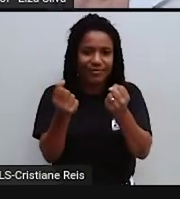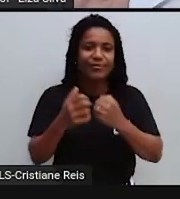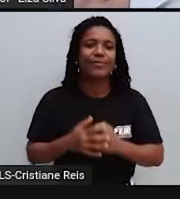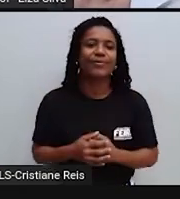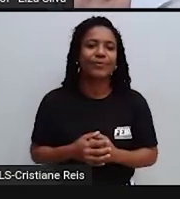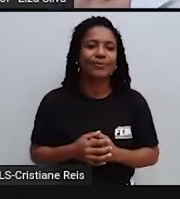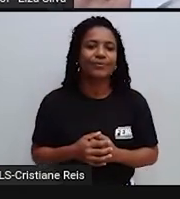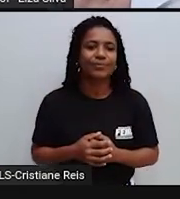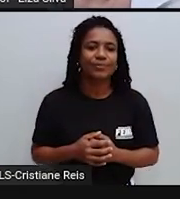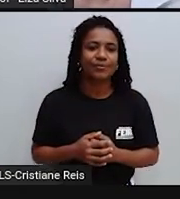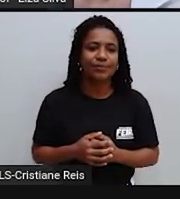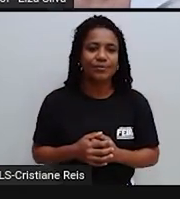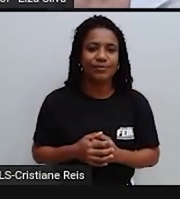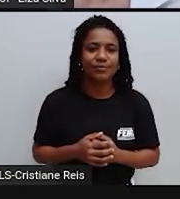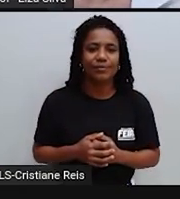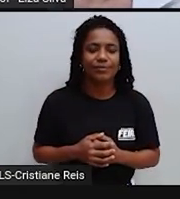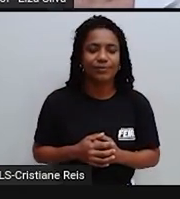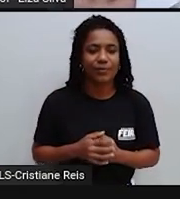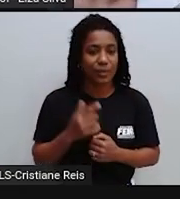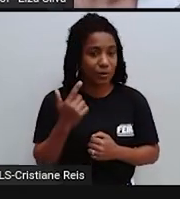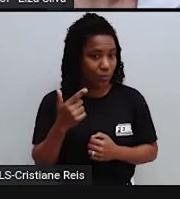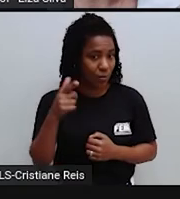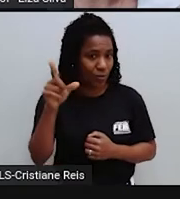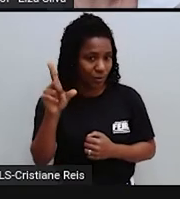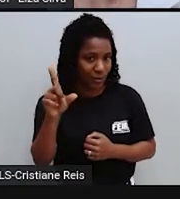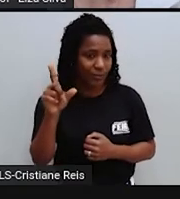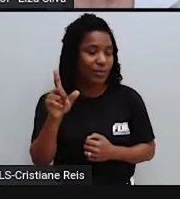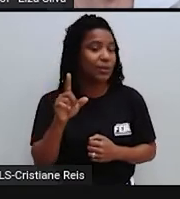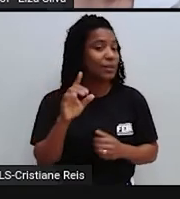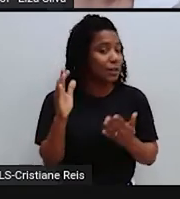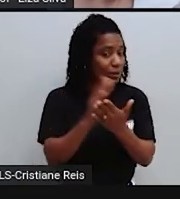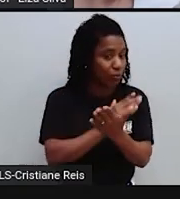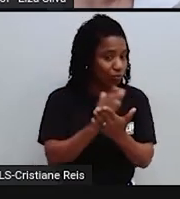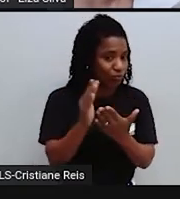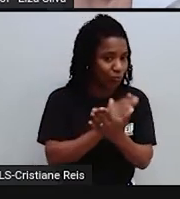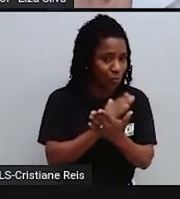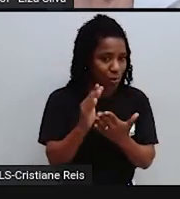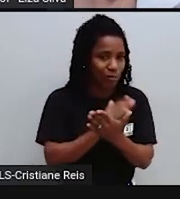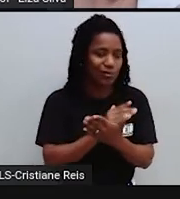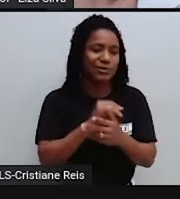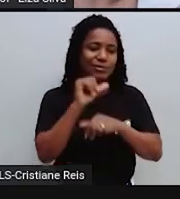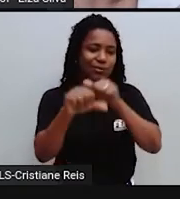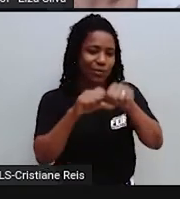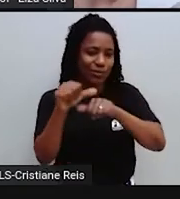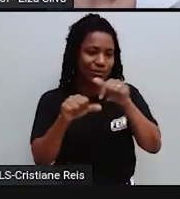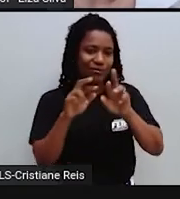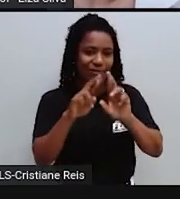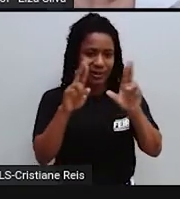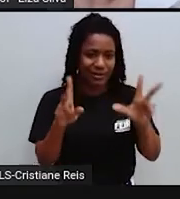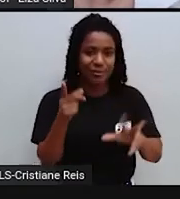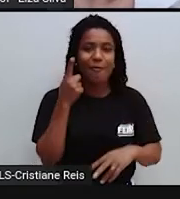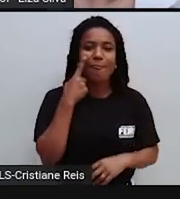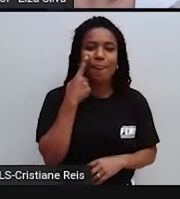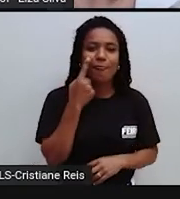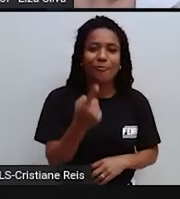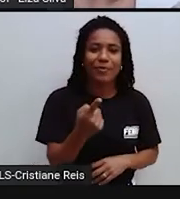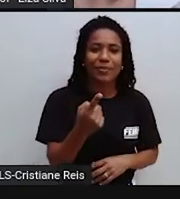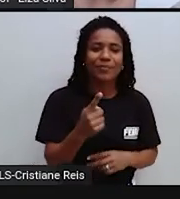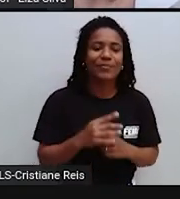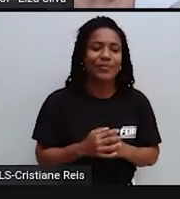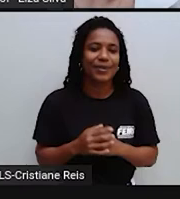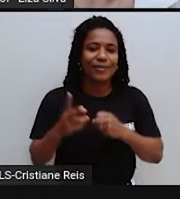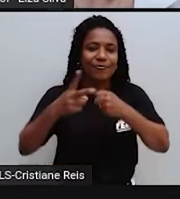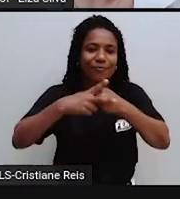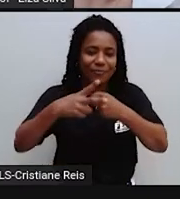Próxima situação seriam as exceptions, as exceções. Primeira exceção. Verbos terminados com